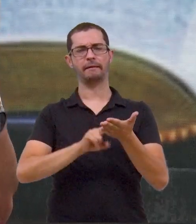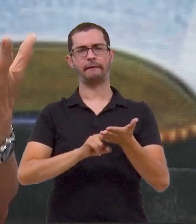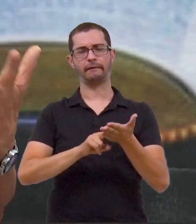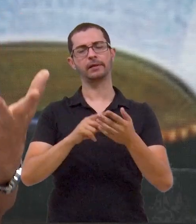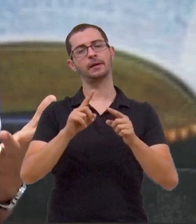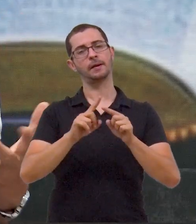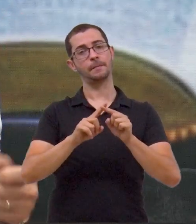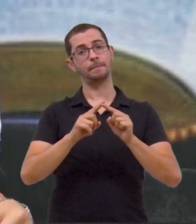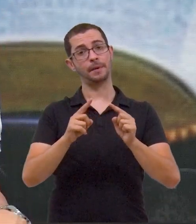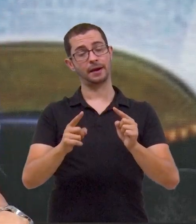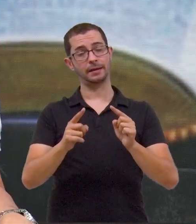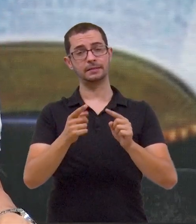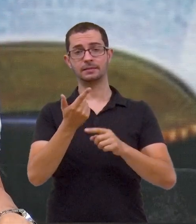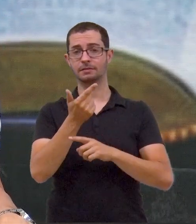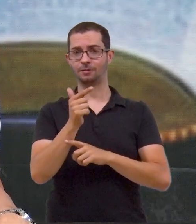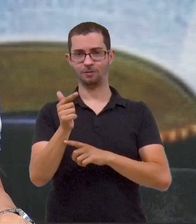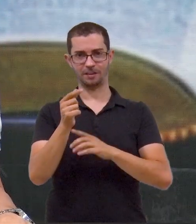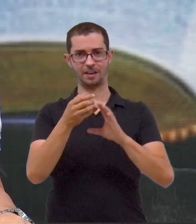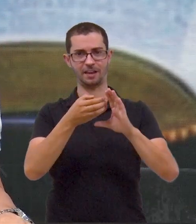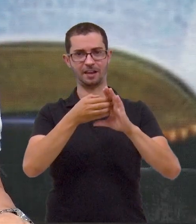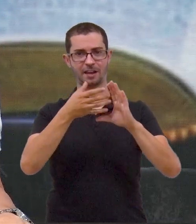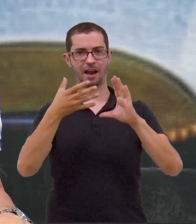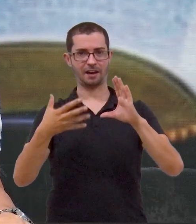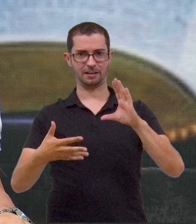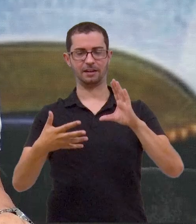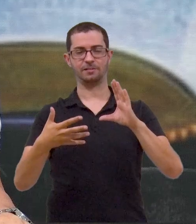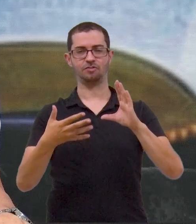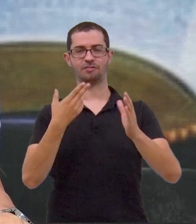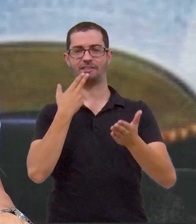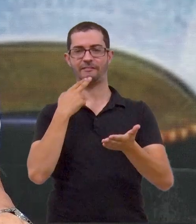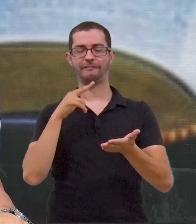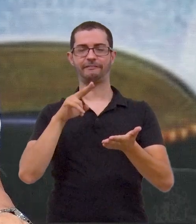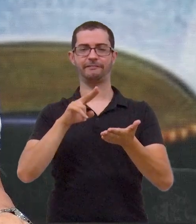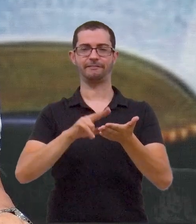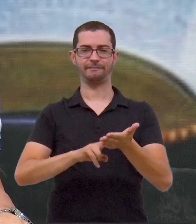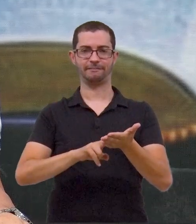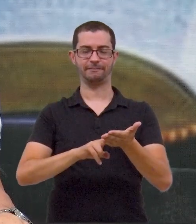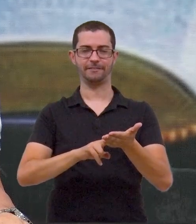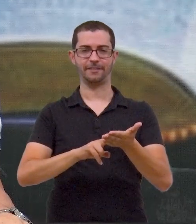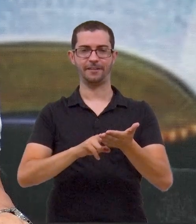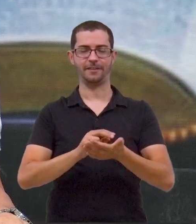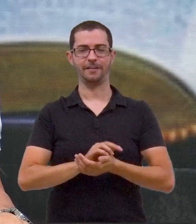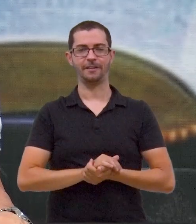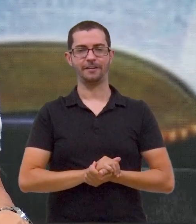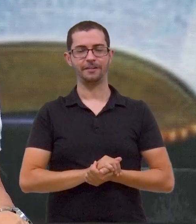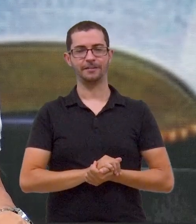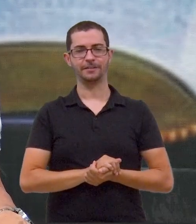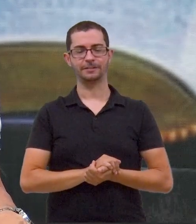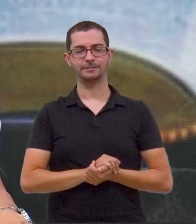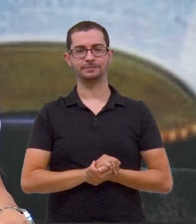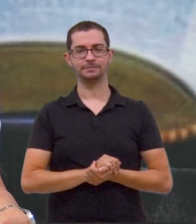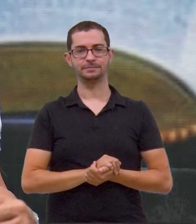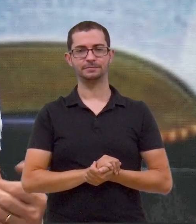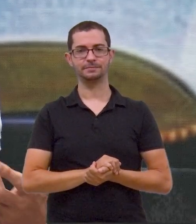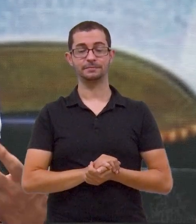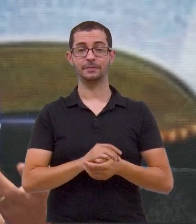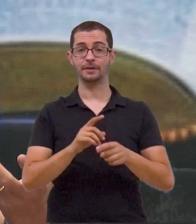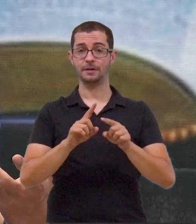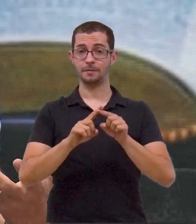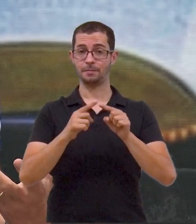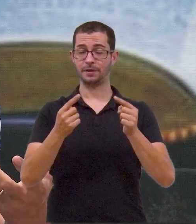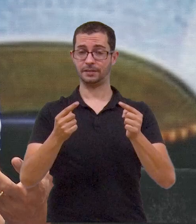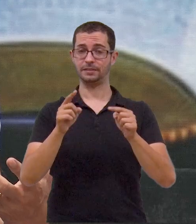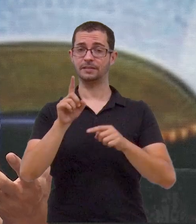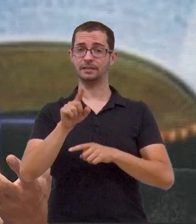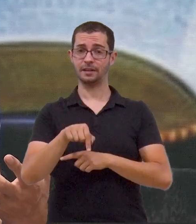aquelas características de carta. Mas é um